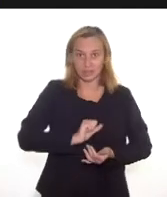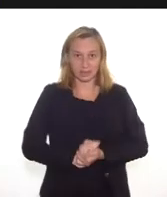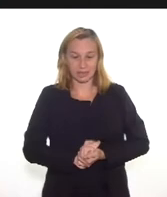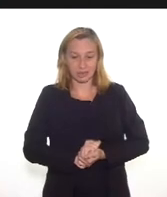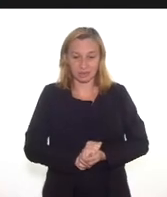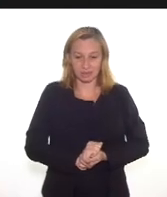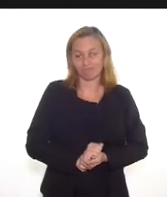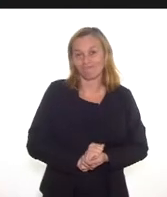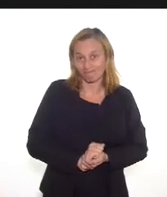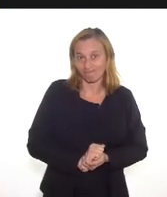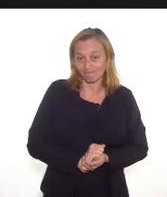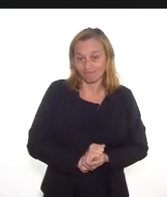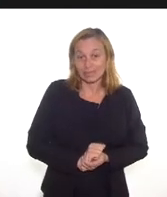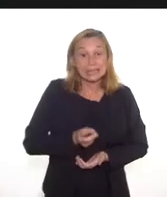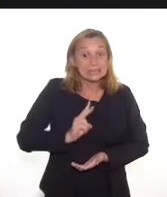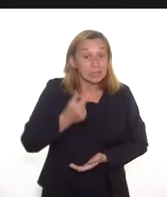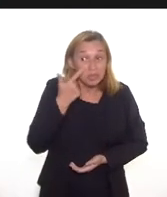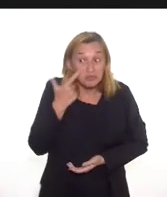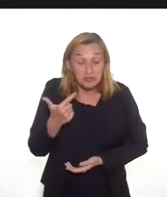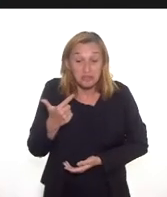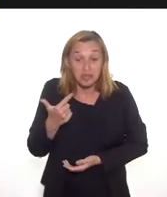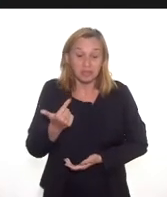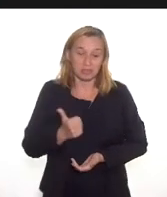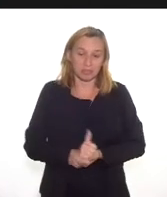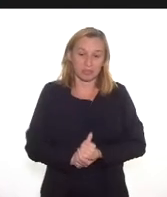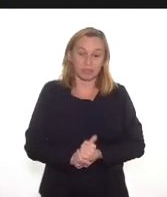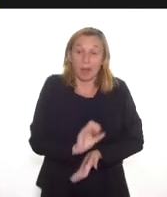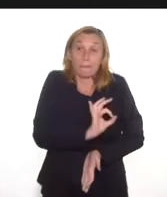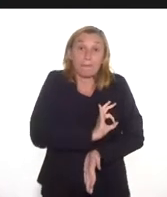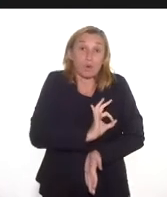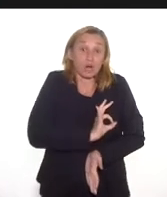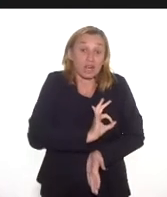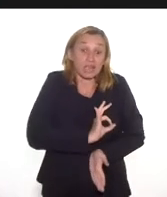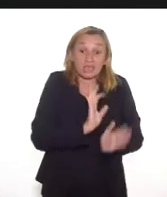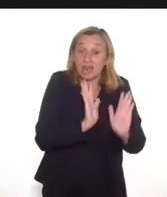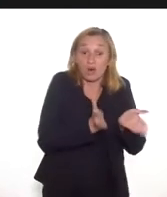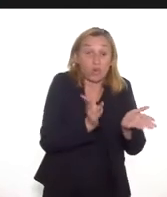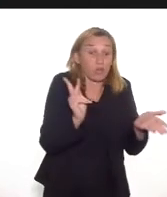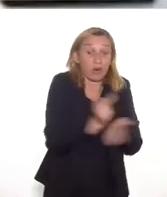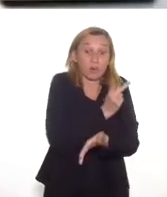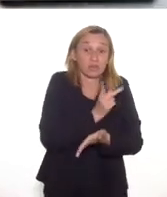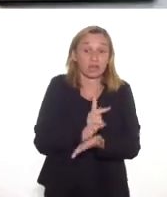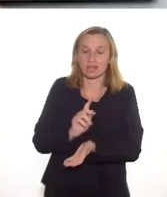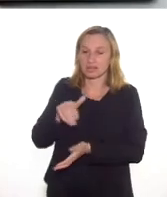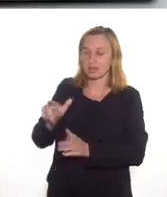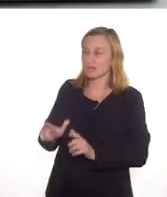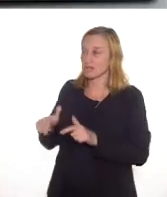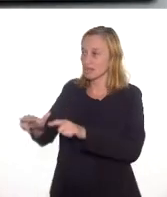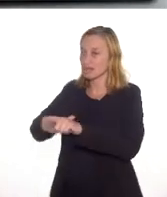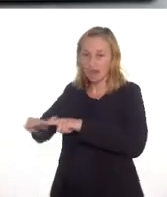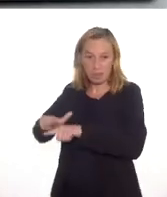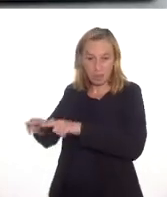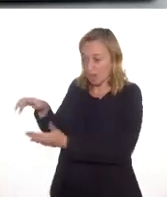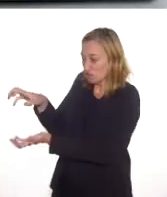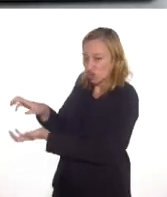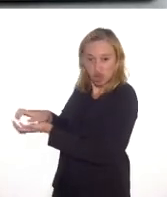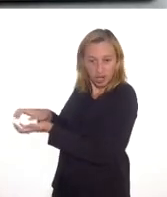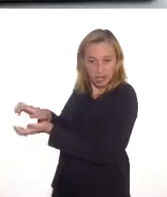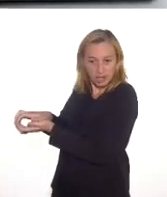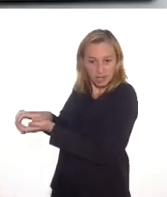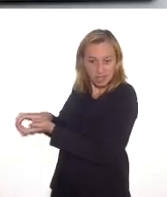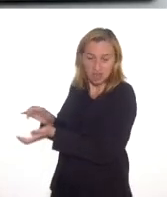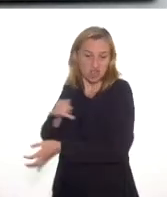da polícia, sempre vilanizando a polícia, como agora, como aconteceu nessa operação no Jacarezinho,